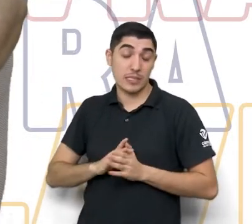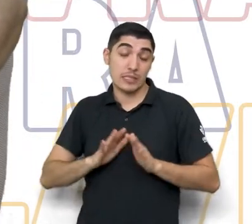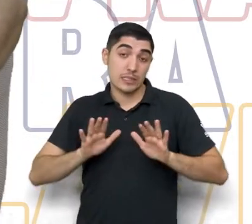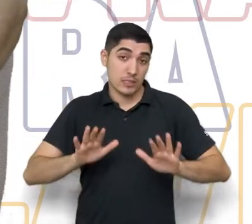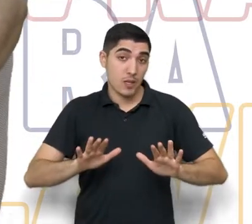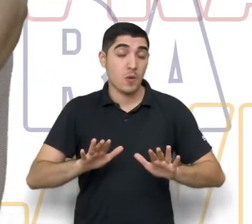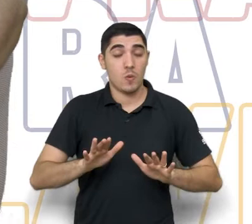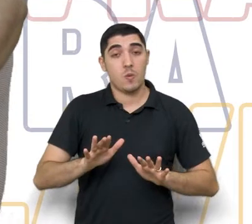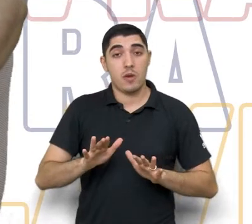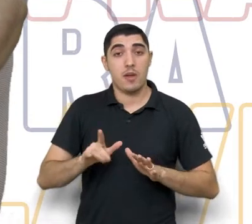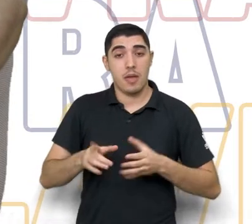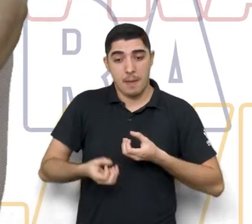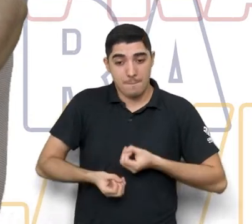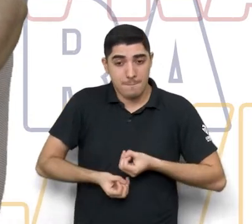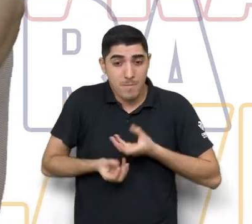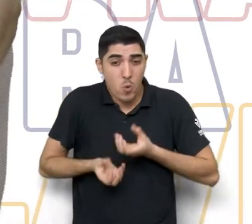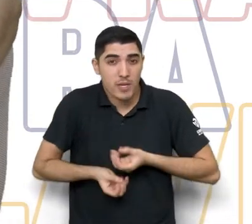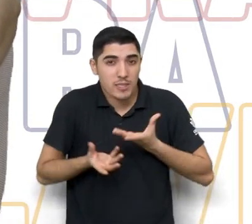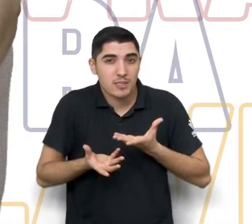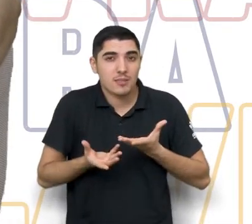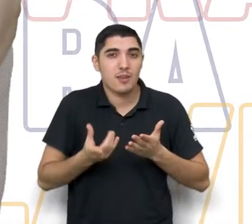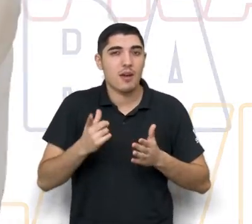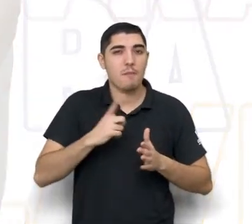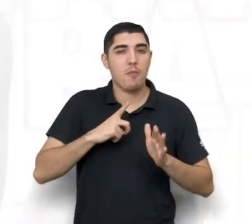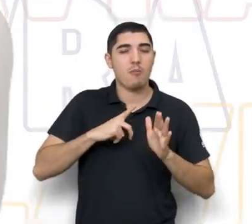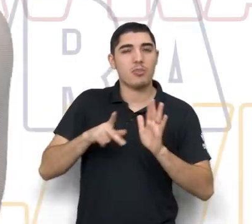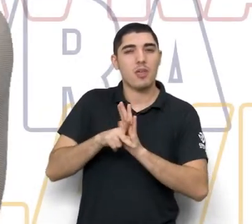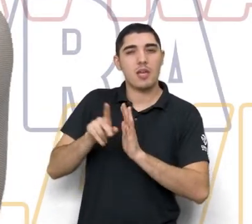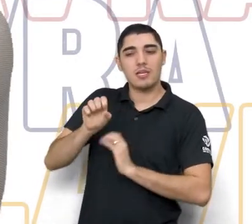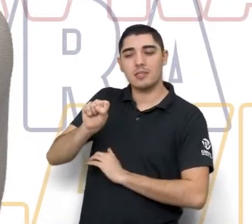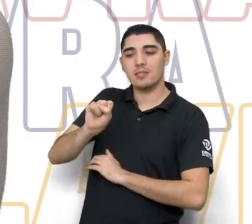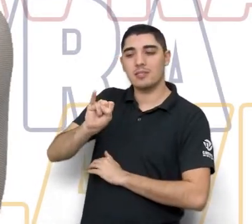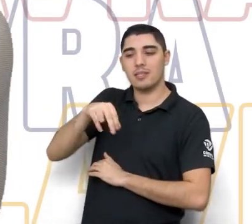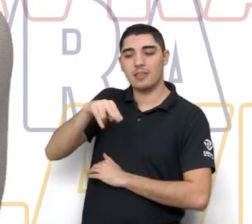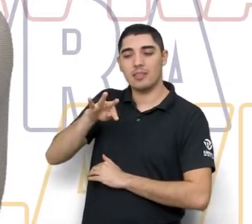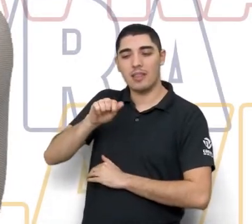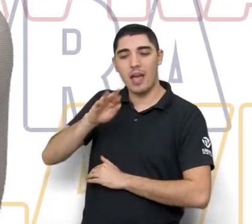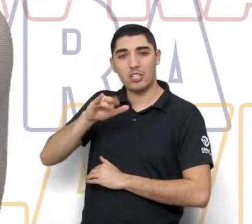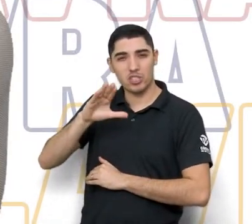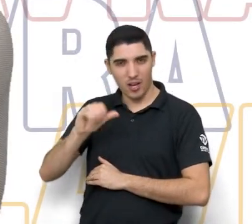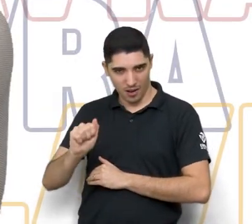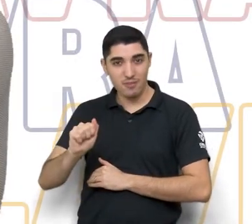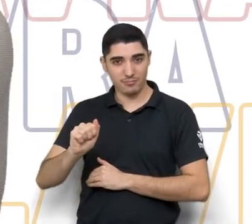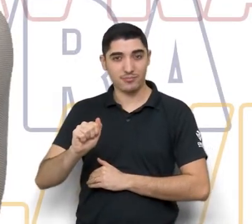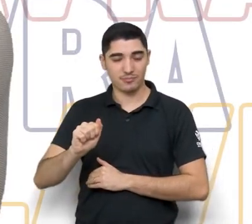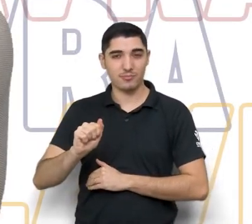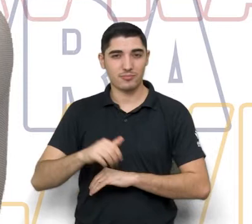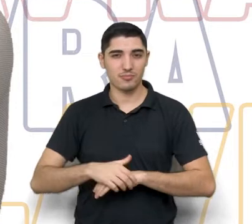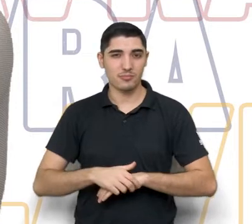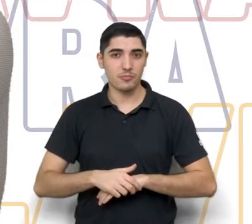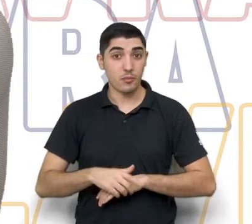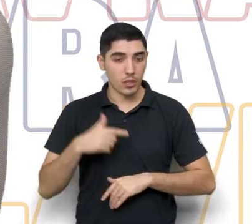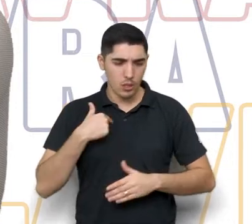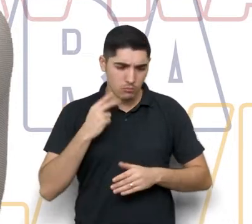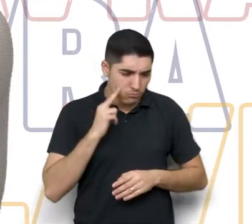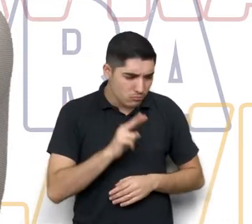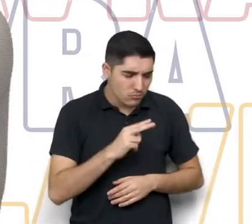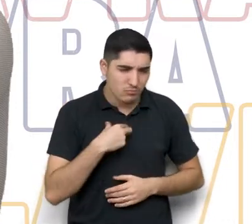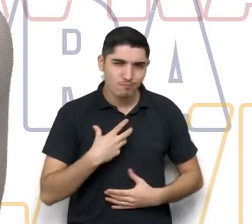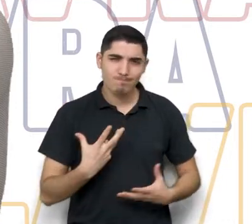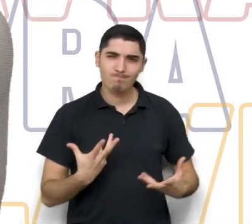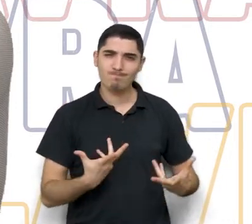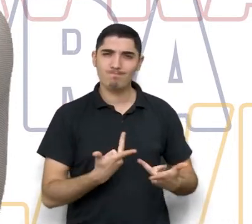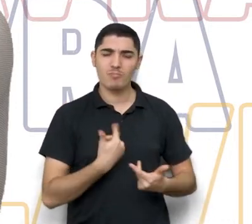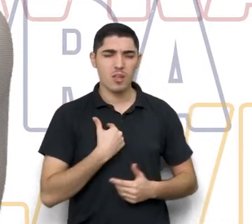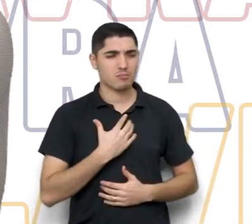seja, uma poesia um tanto quanto antissintática. Eu me encantei por ela e comecei também a produzir poesia concreta,